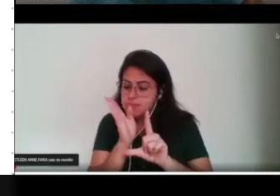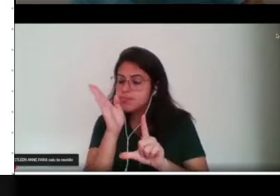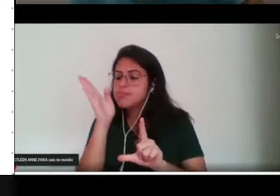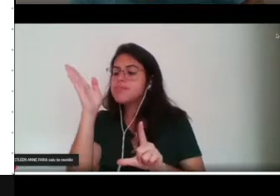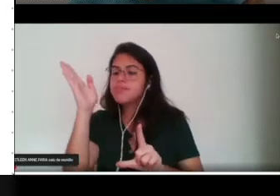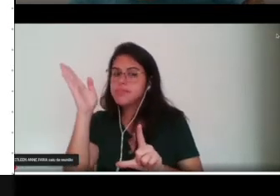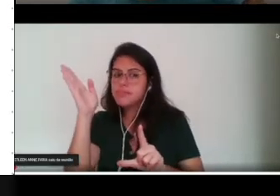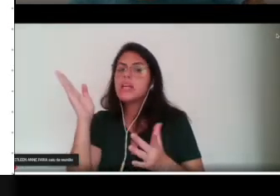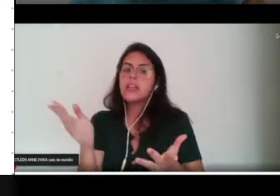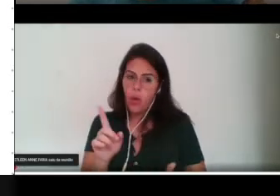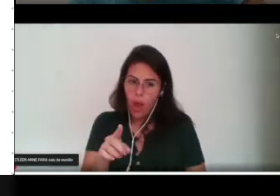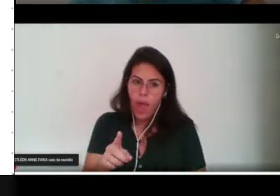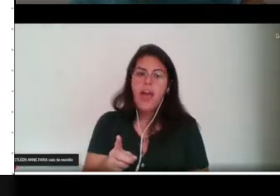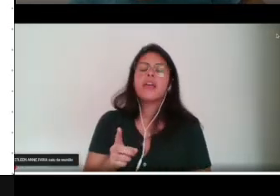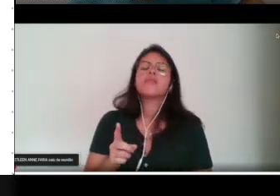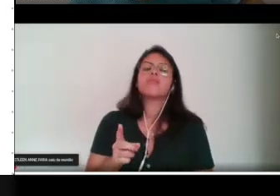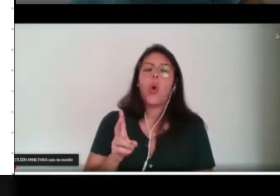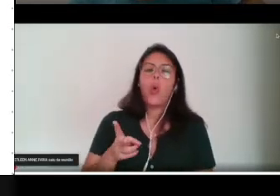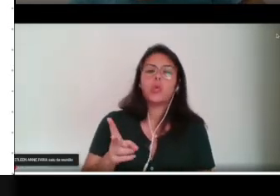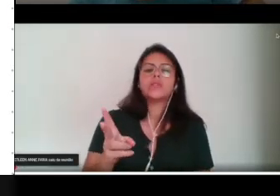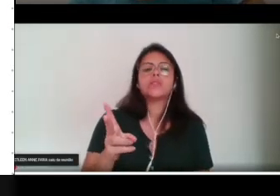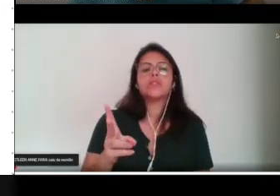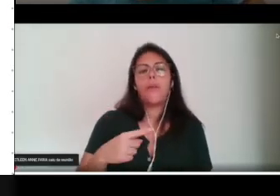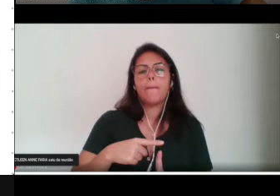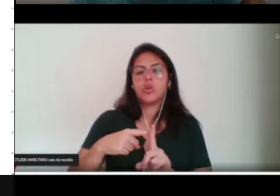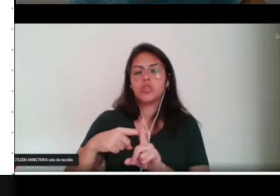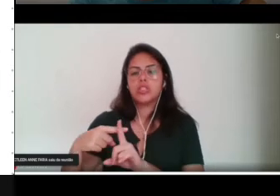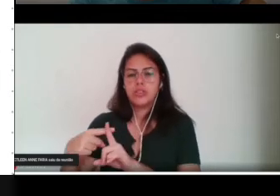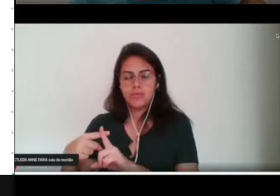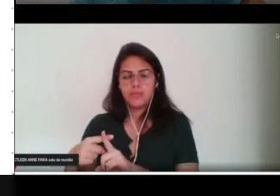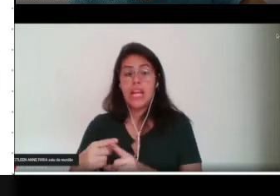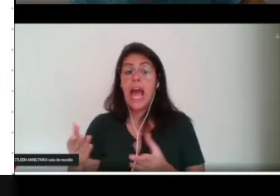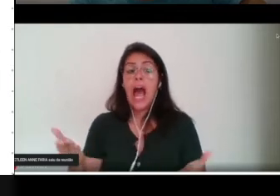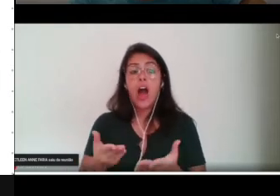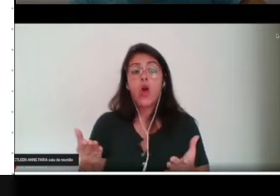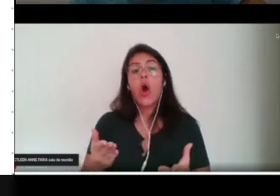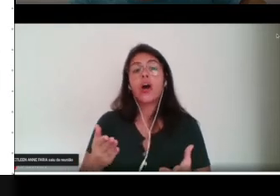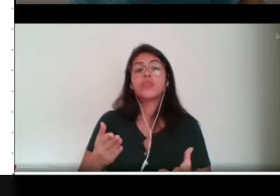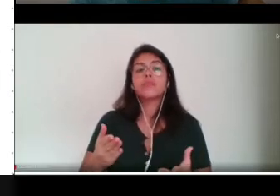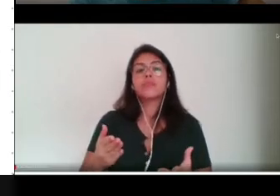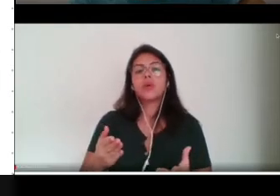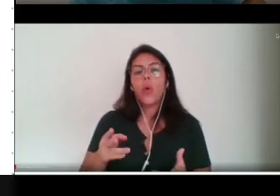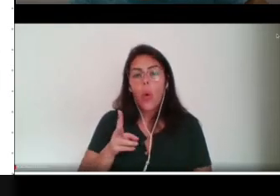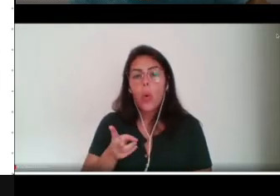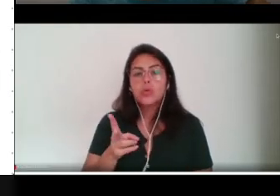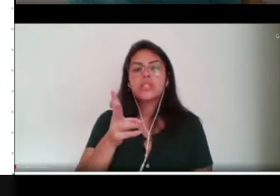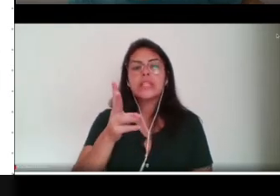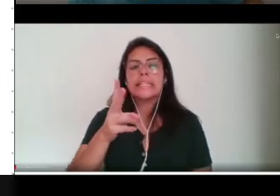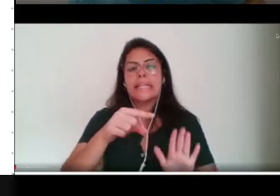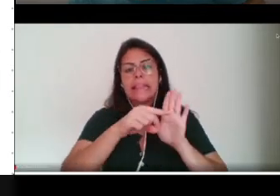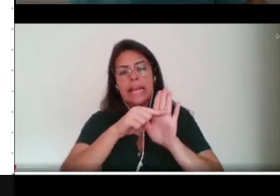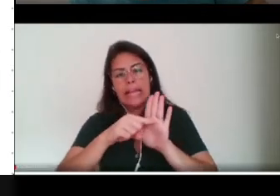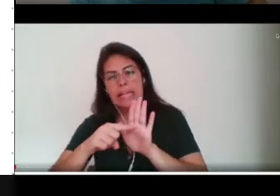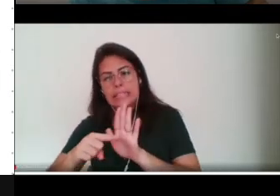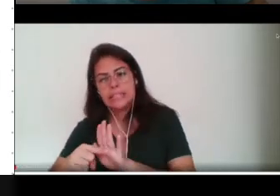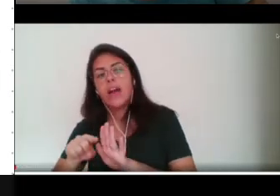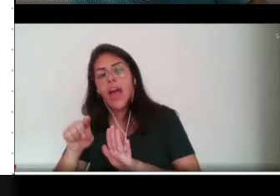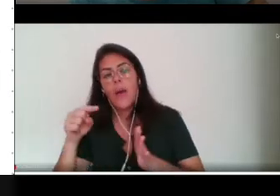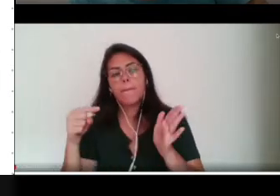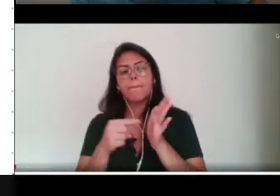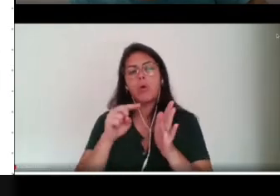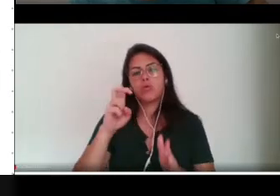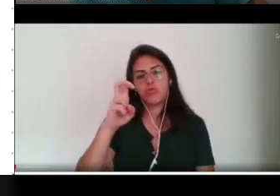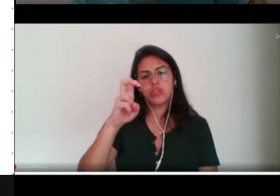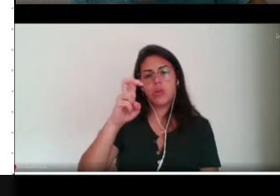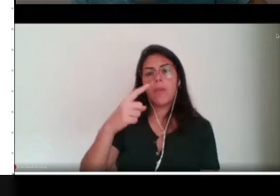e negativa? Aqui no ponto 5. Eu tenho uma reta aqui e no ponto 5 é um lugar